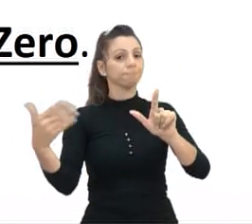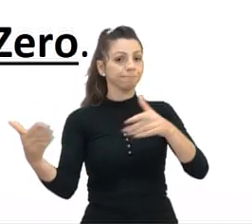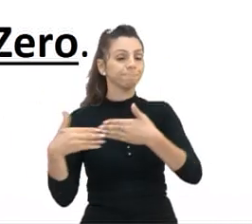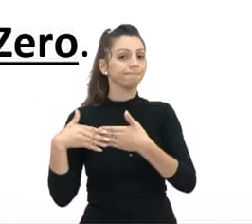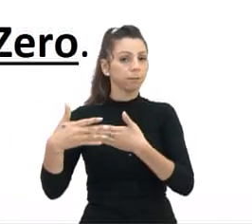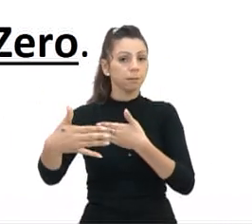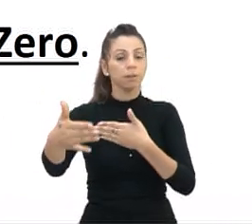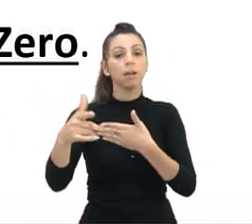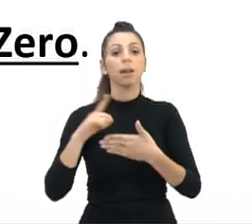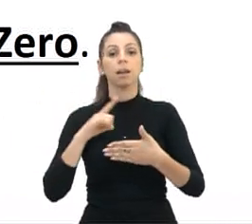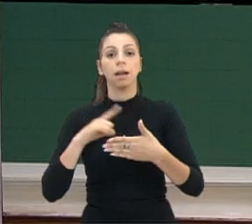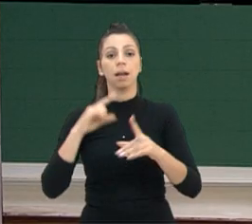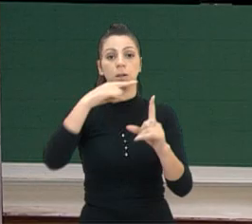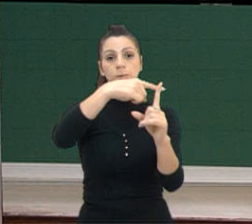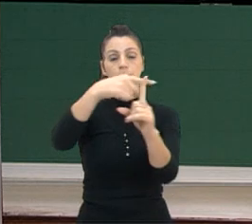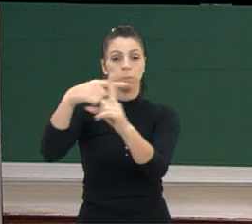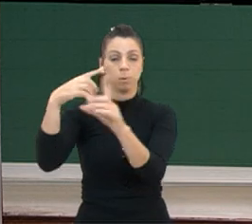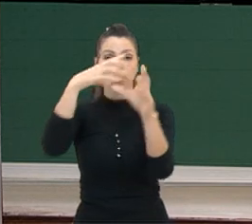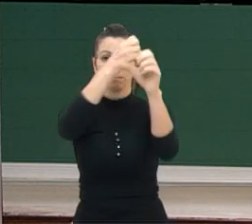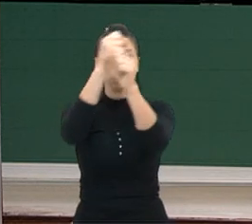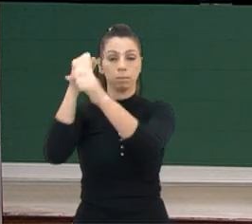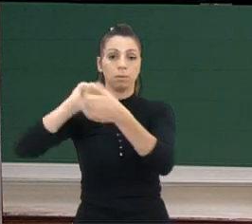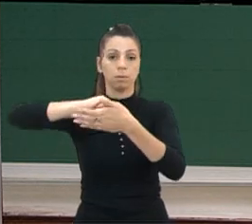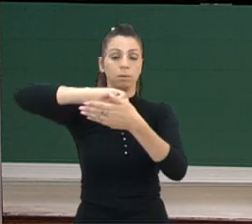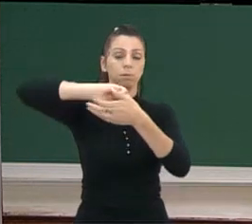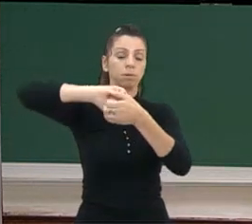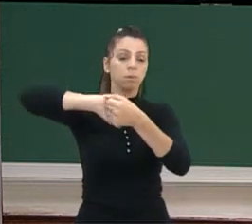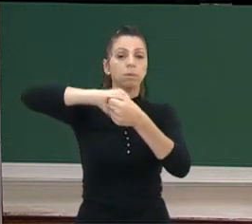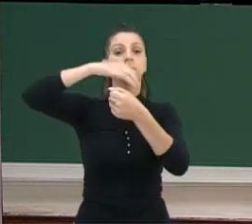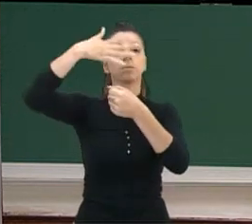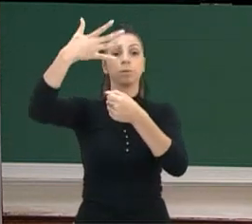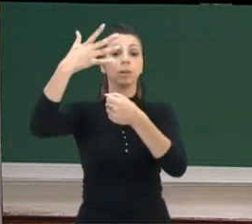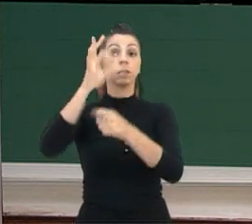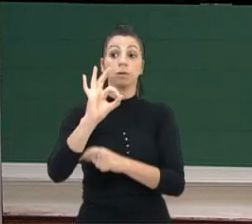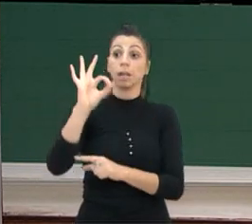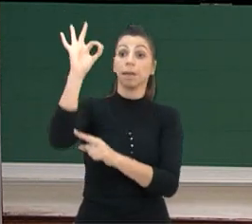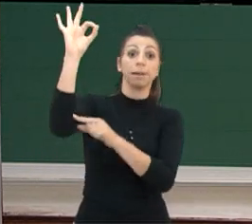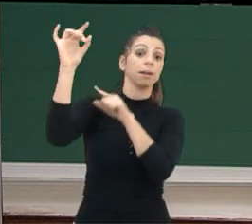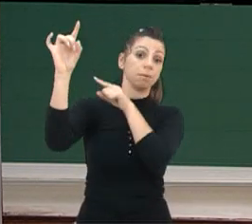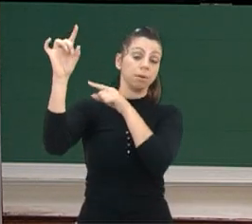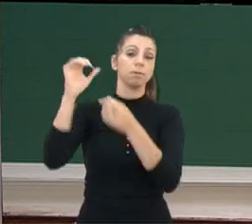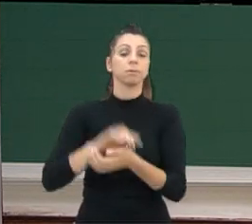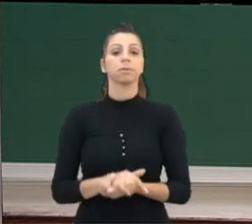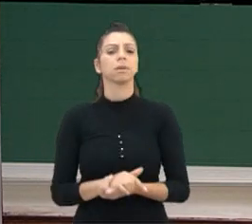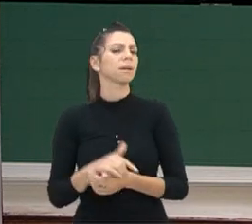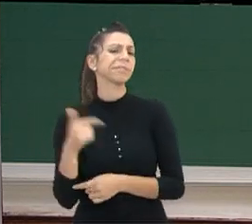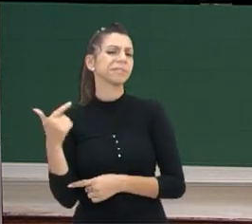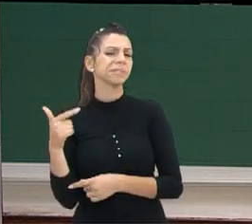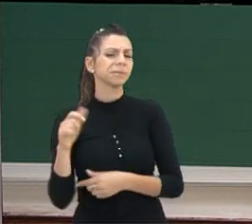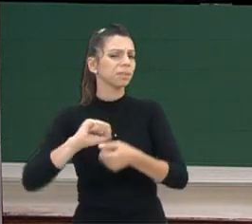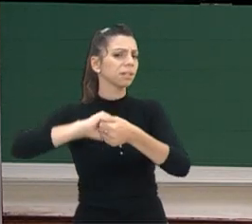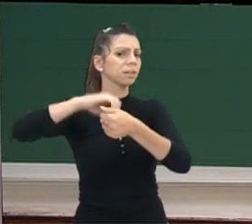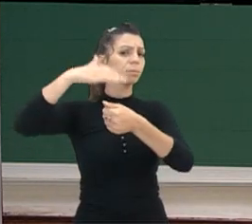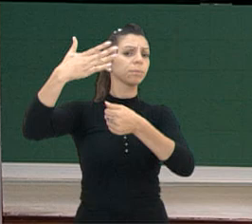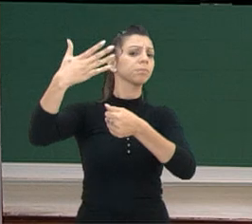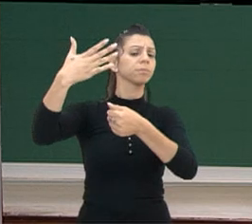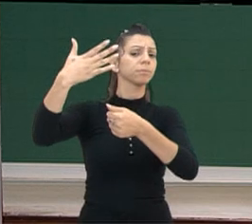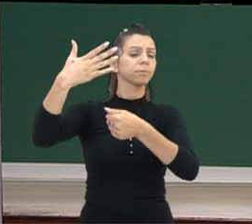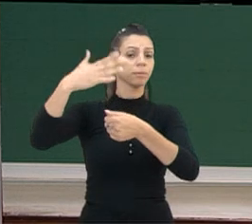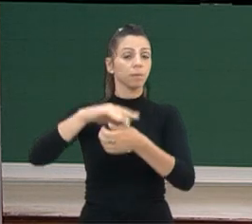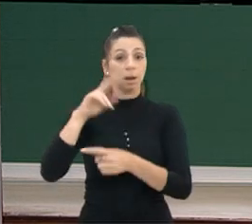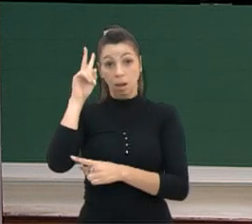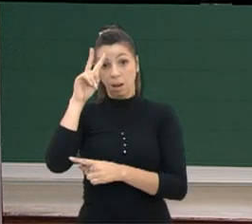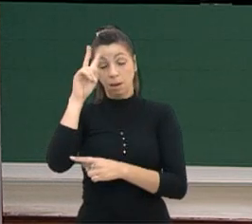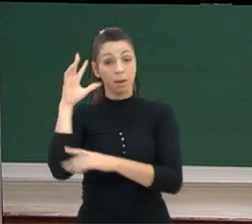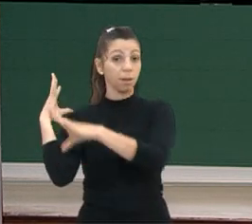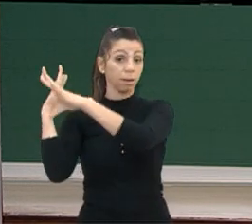de todos os expoentes é o que eu vou chamar de grau, certo? Ah, professor, mas e se não tem expoente nenhum? Se não tem expoente nenhum, se